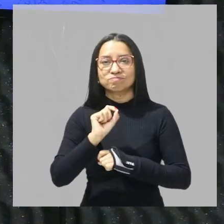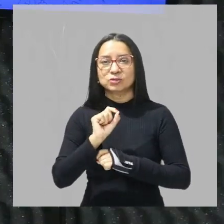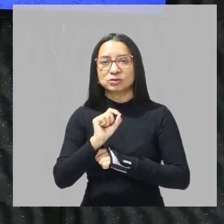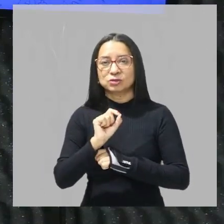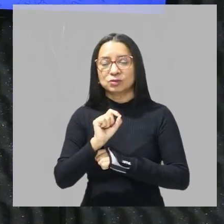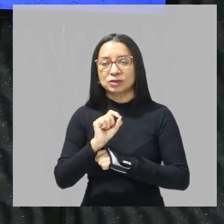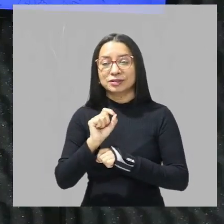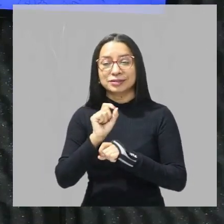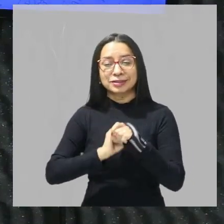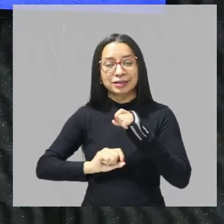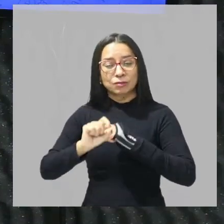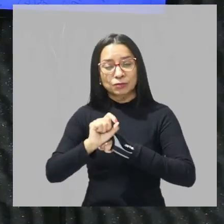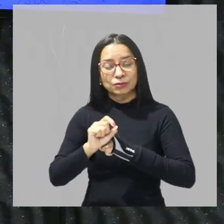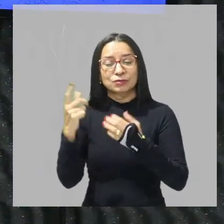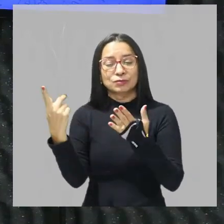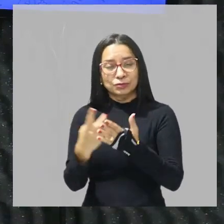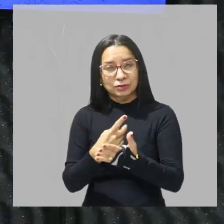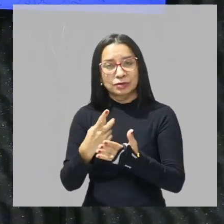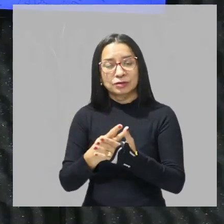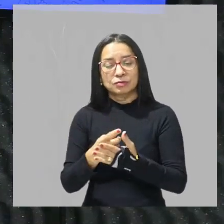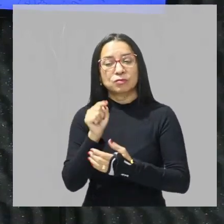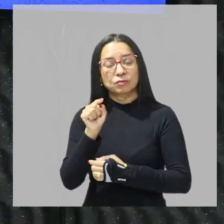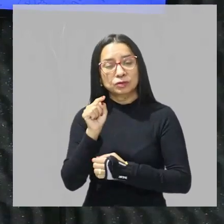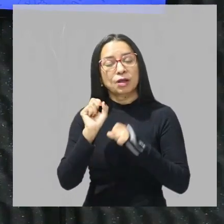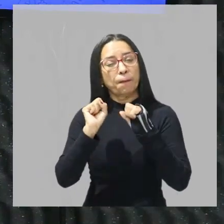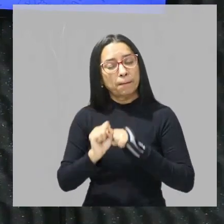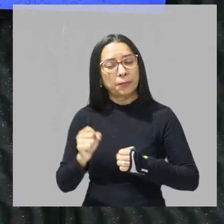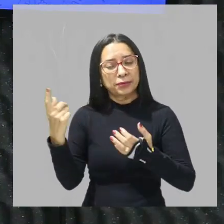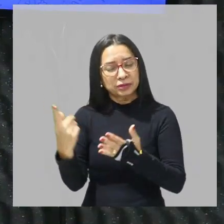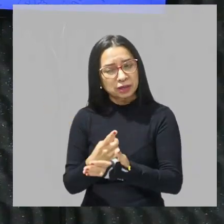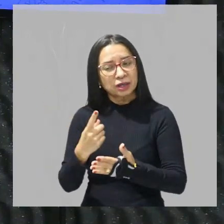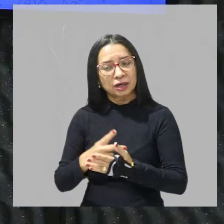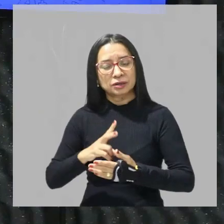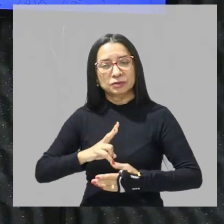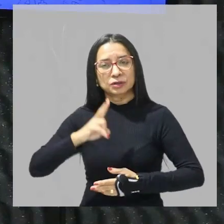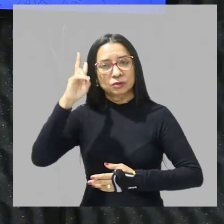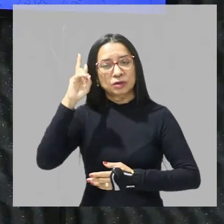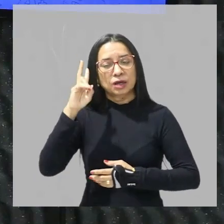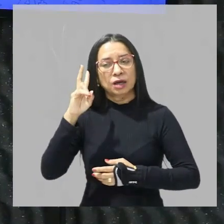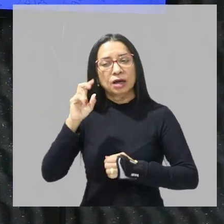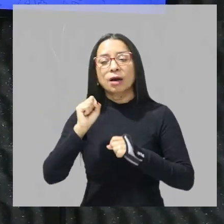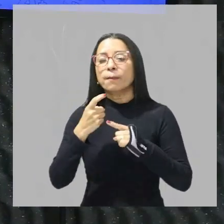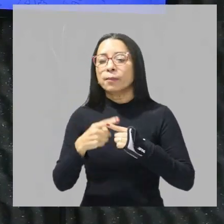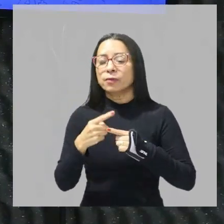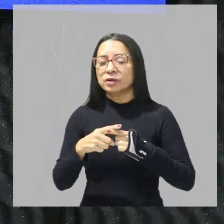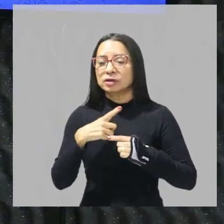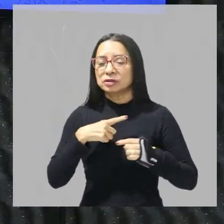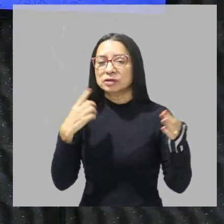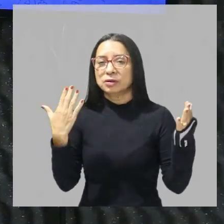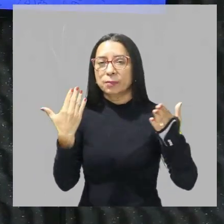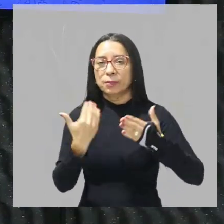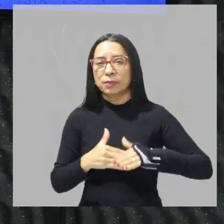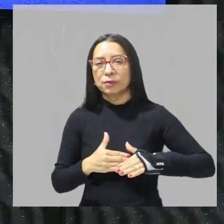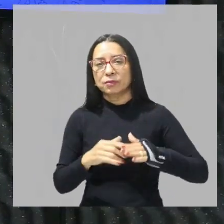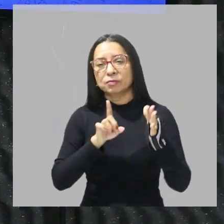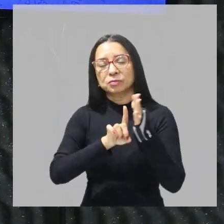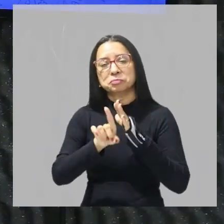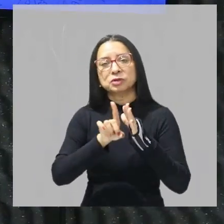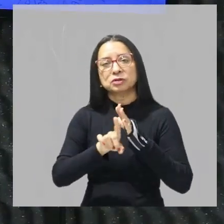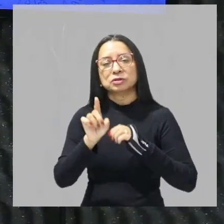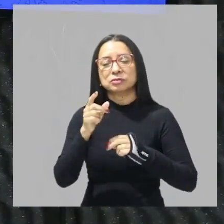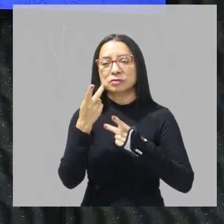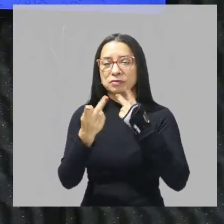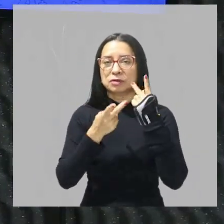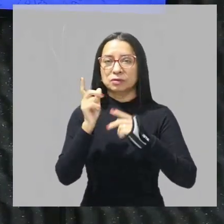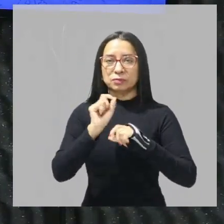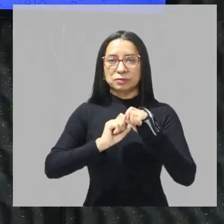motivo de pegadinha, você pode cair numa pegadinha no vestibular desse. Por quê? Eles podem colocar uma questão que diz o